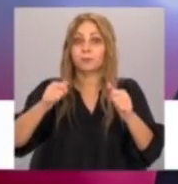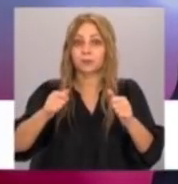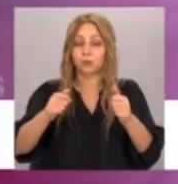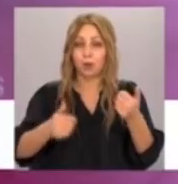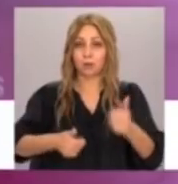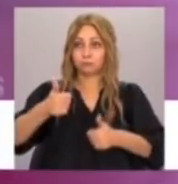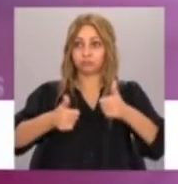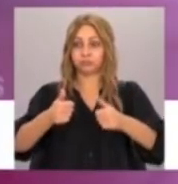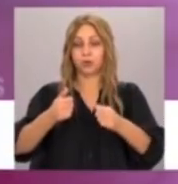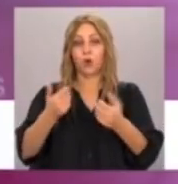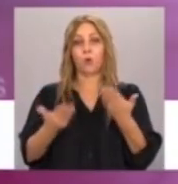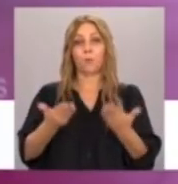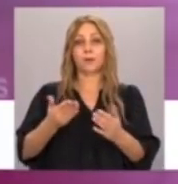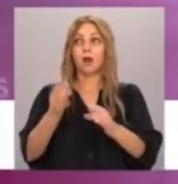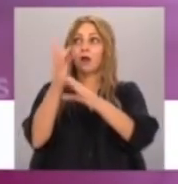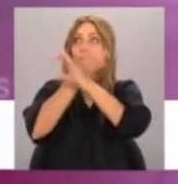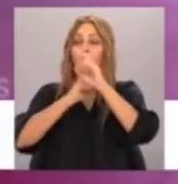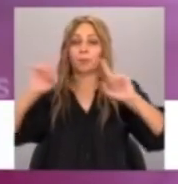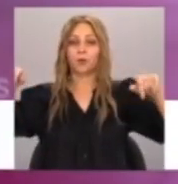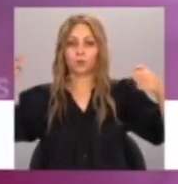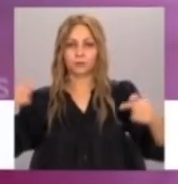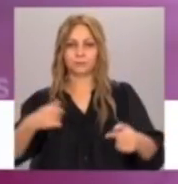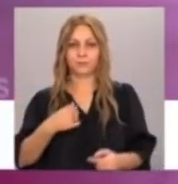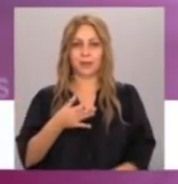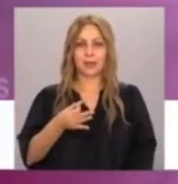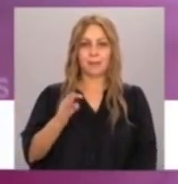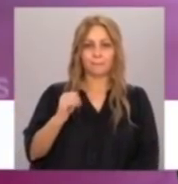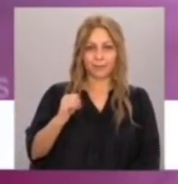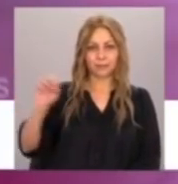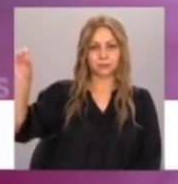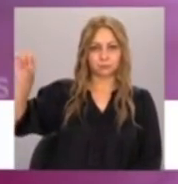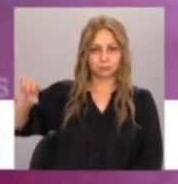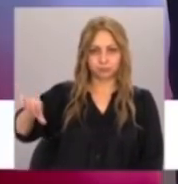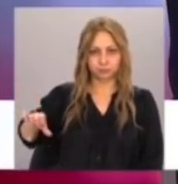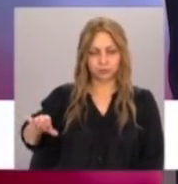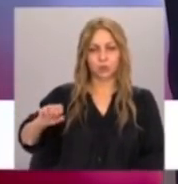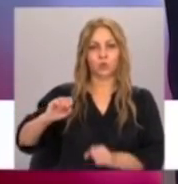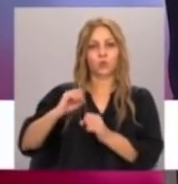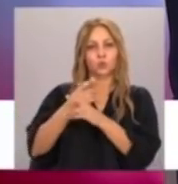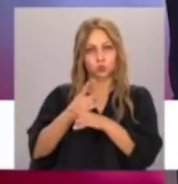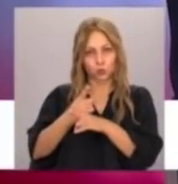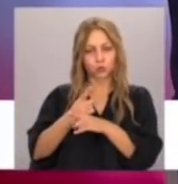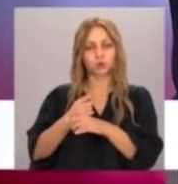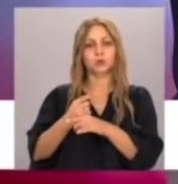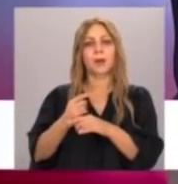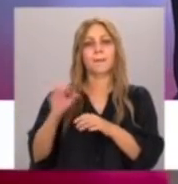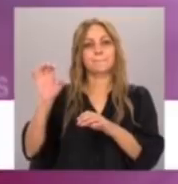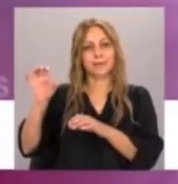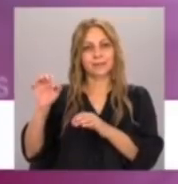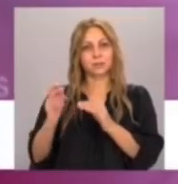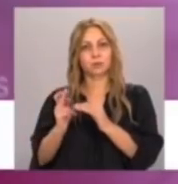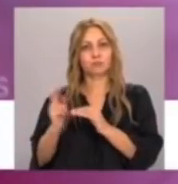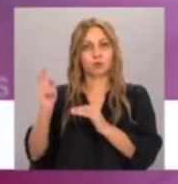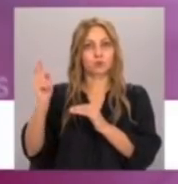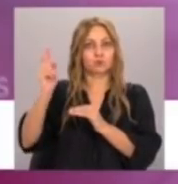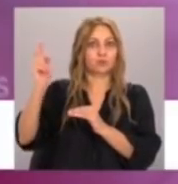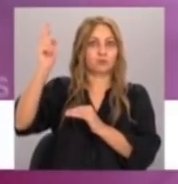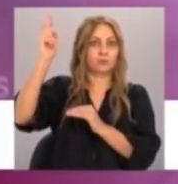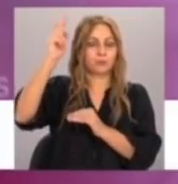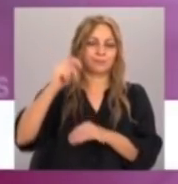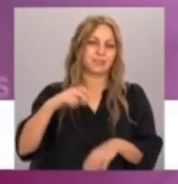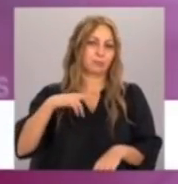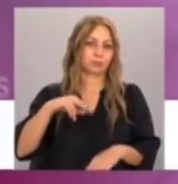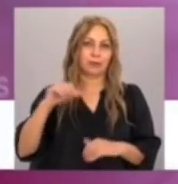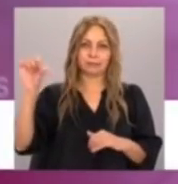já Vimos que o PS temos a dar para trás vemos os outros corredores do Leste ultrapassa a continuar vai continuar Portugal para o caminho para a